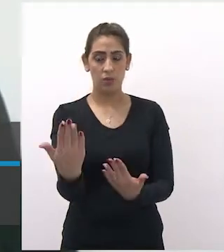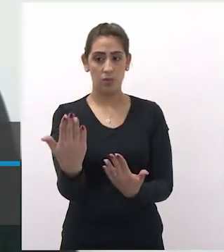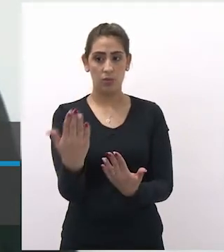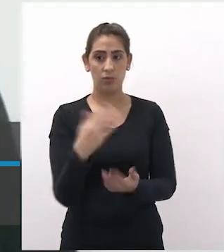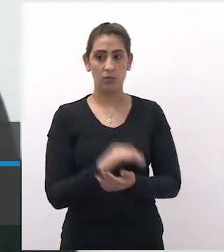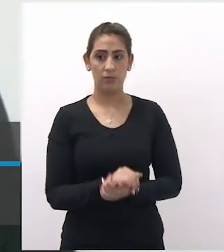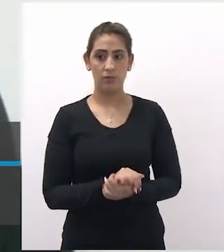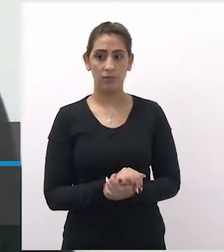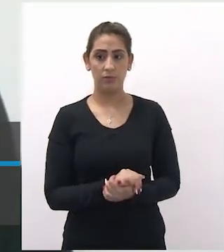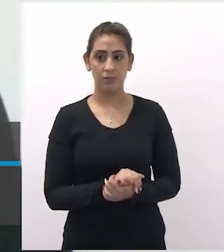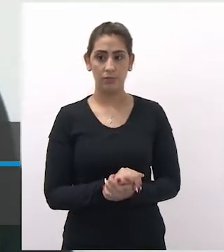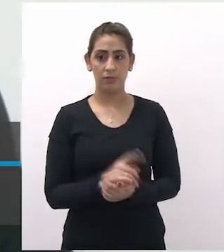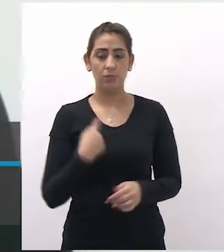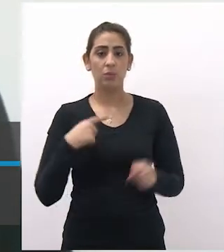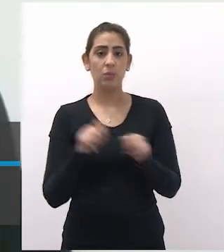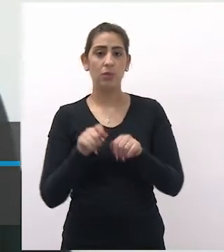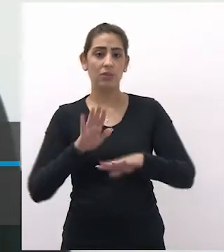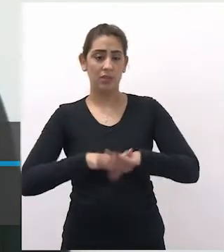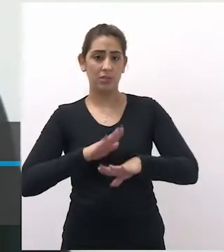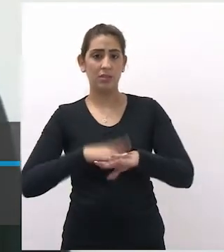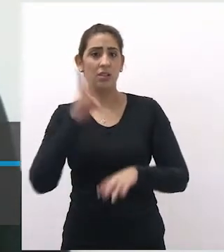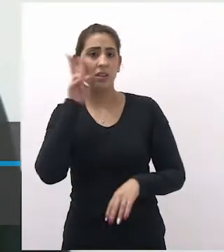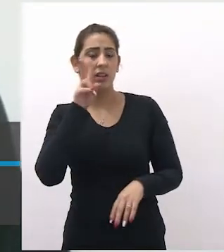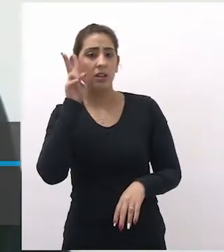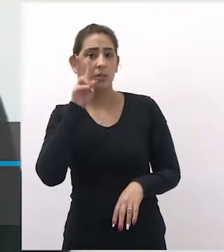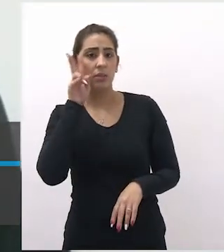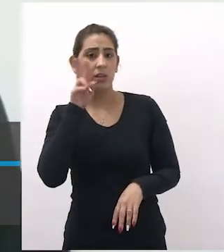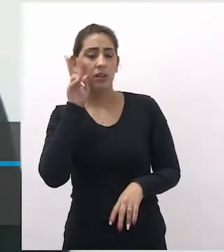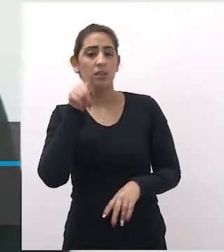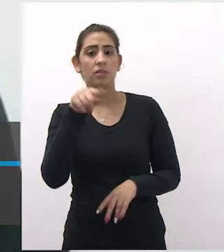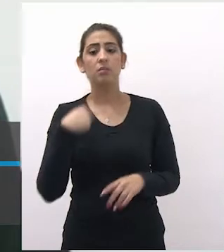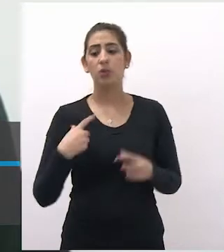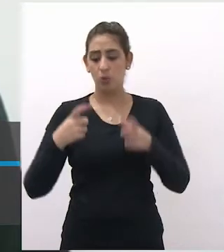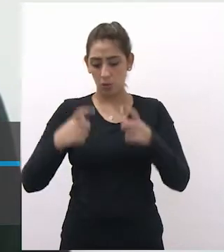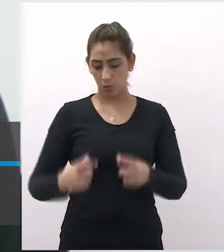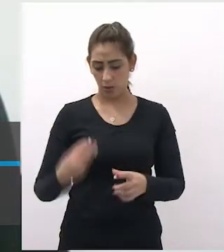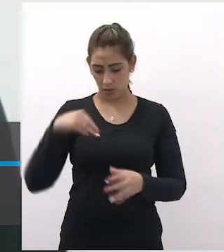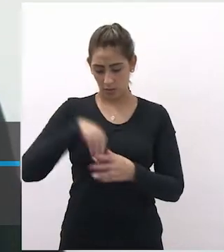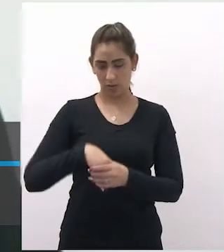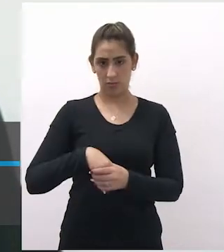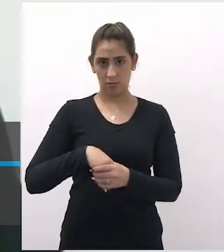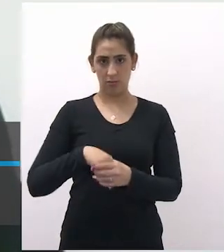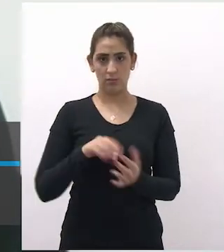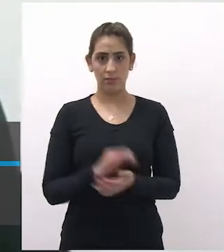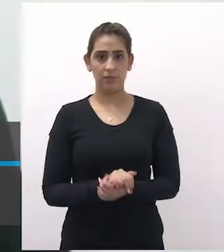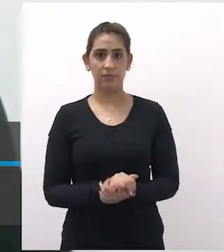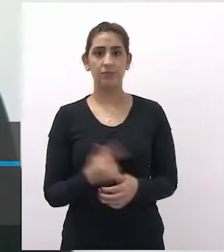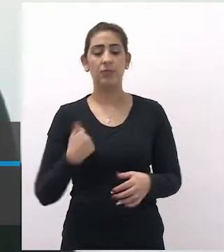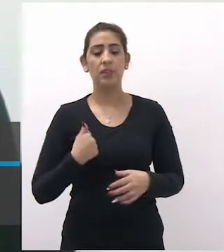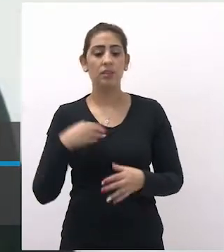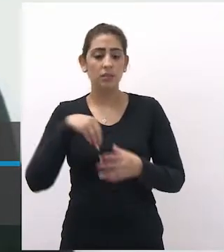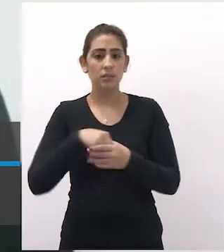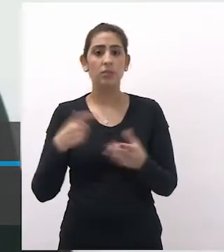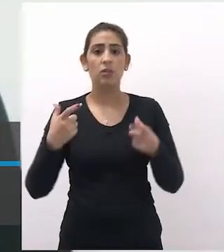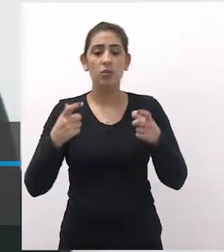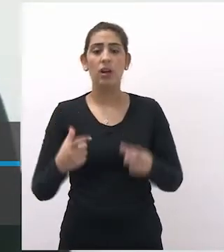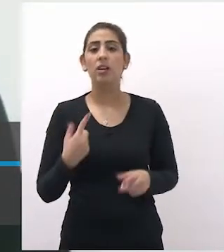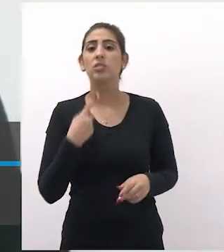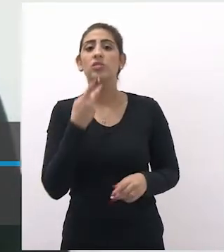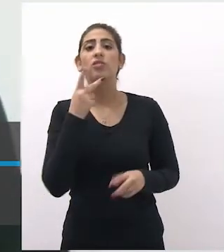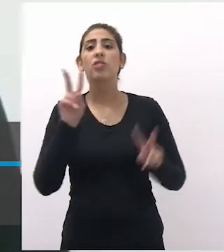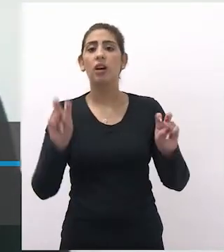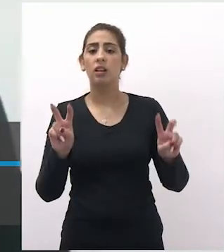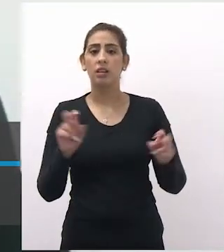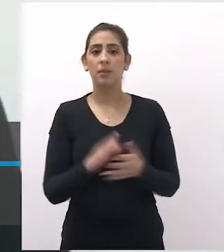obrigada por me fazer lembrar desse meu lugar de pertencimento, desse meu lugar de fala,